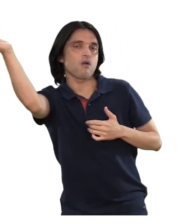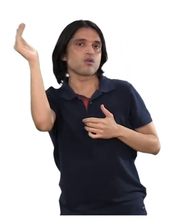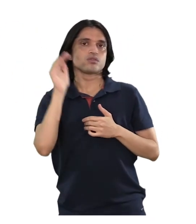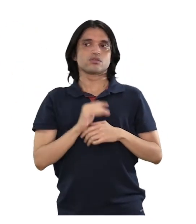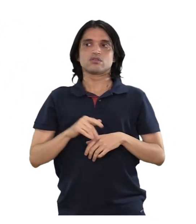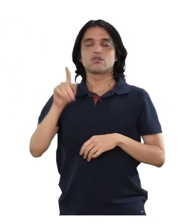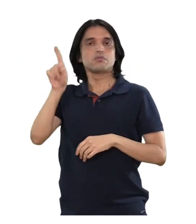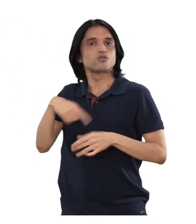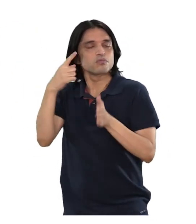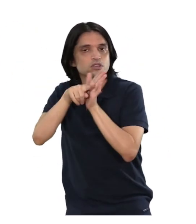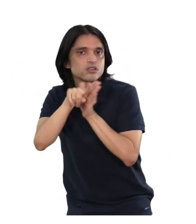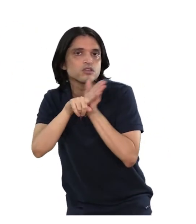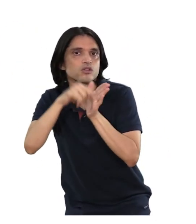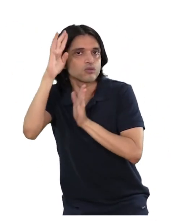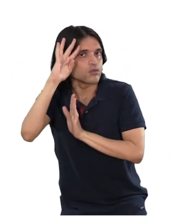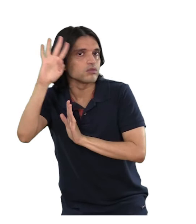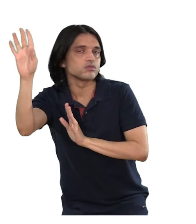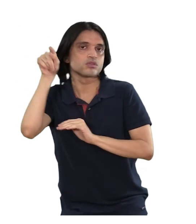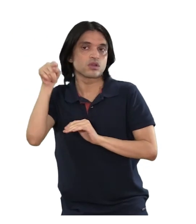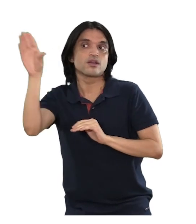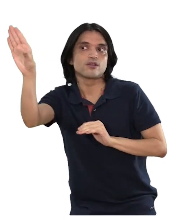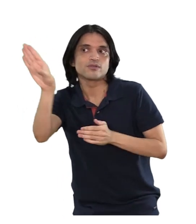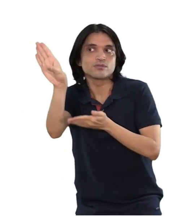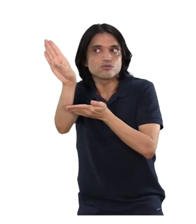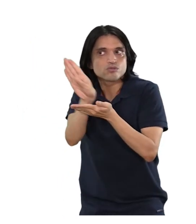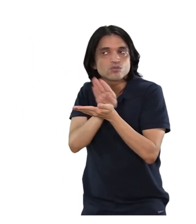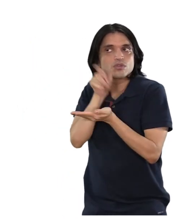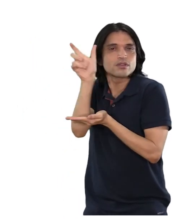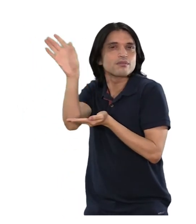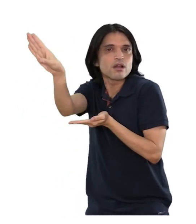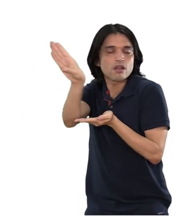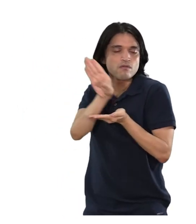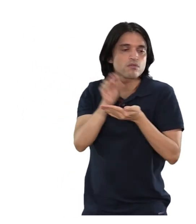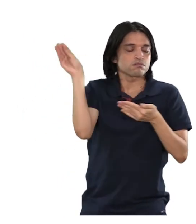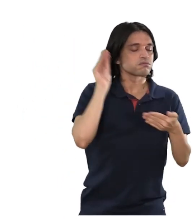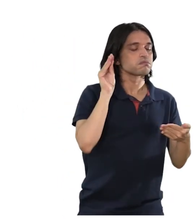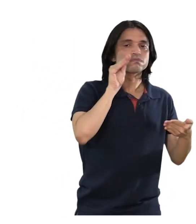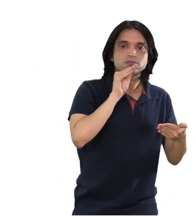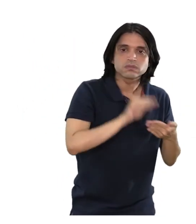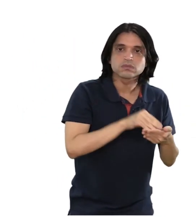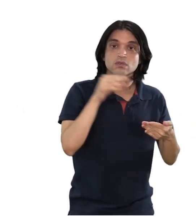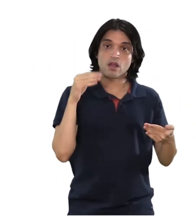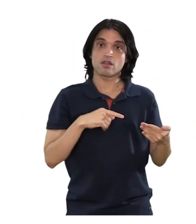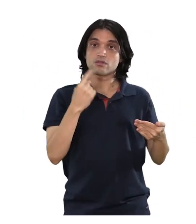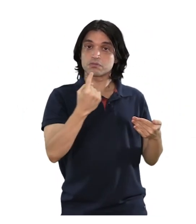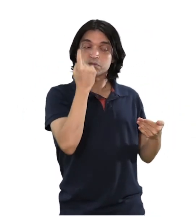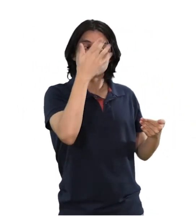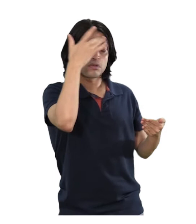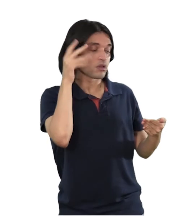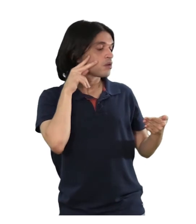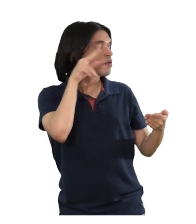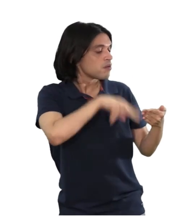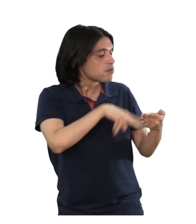está sendo dito, pois será demonstrado que, antes de emitir sua opinião, procurou embasar-se. Argumento baseado em provas